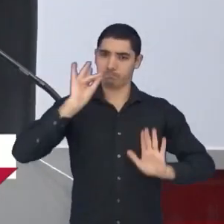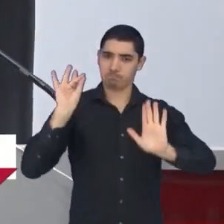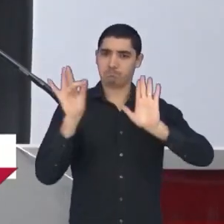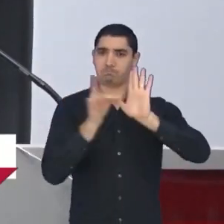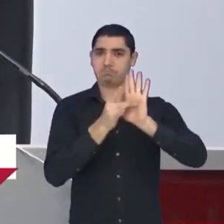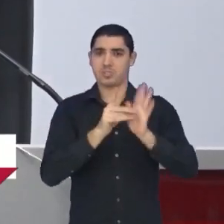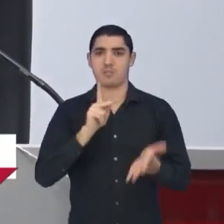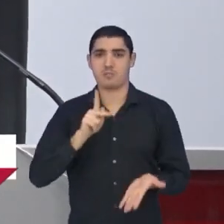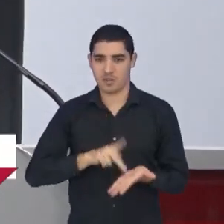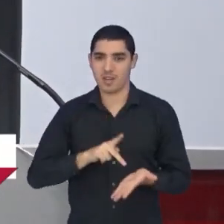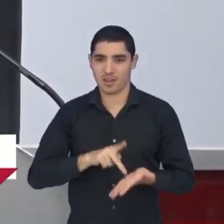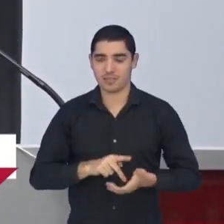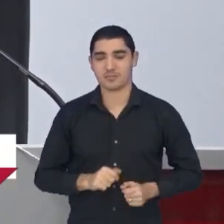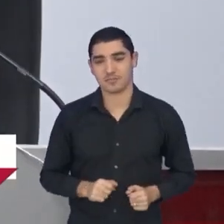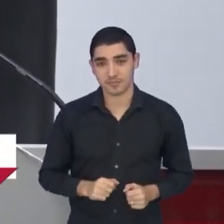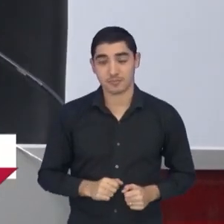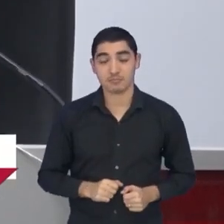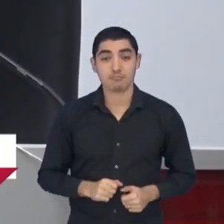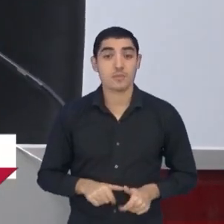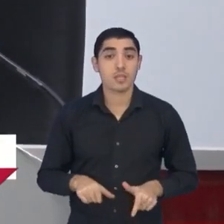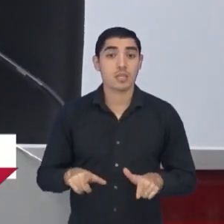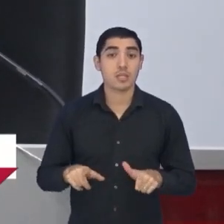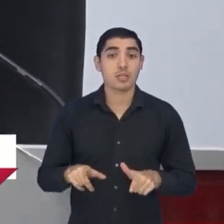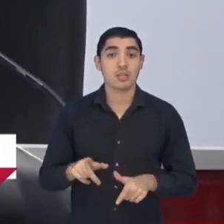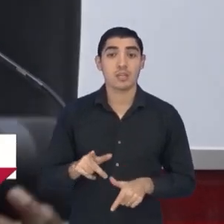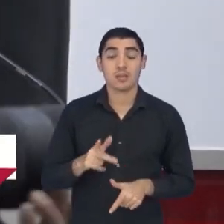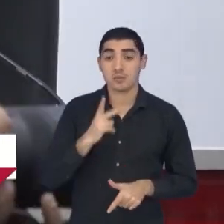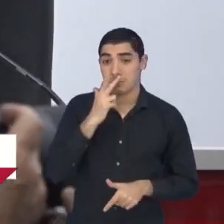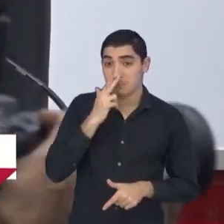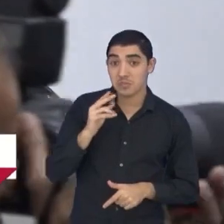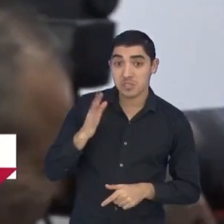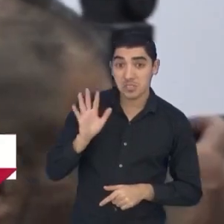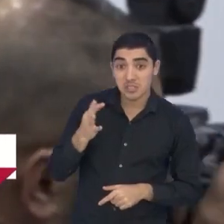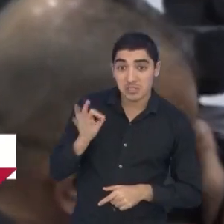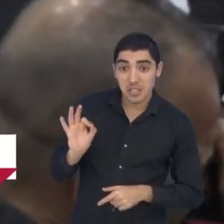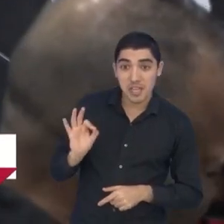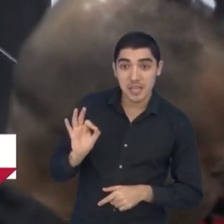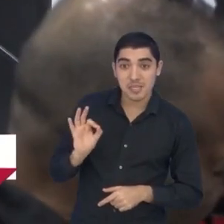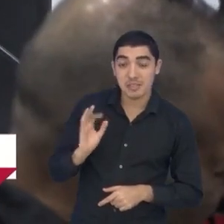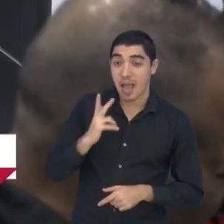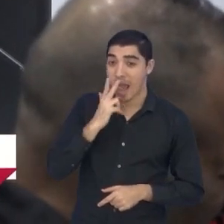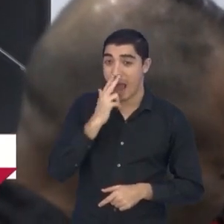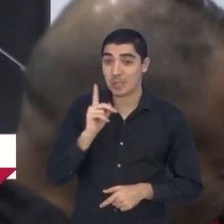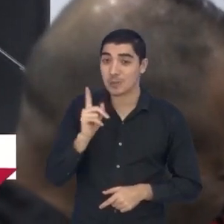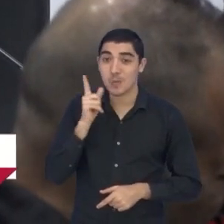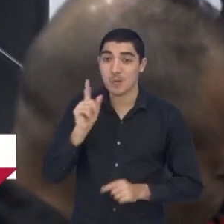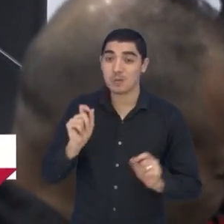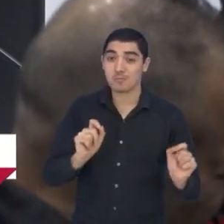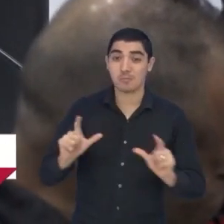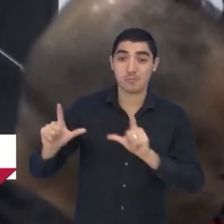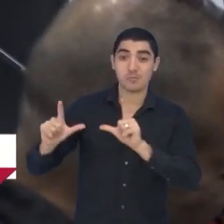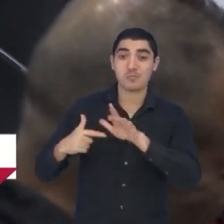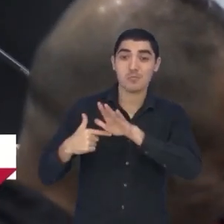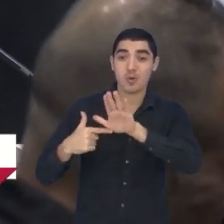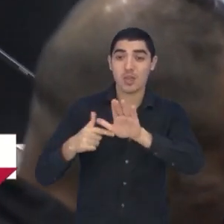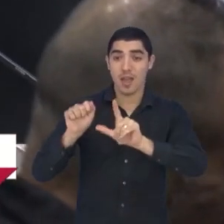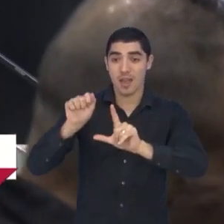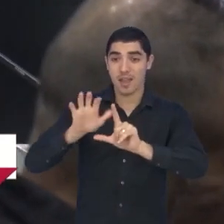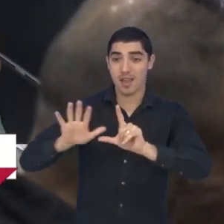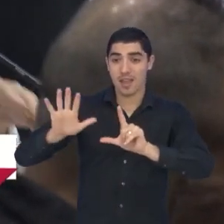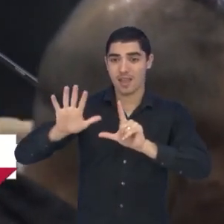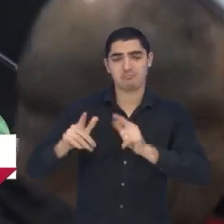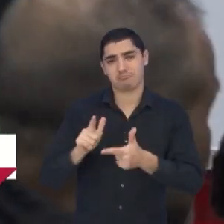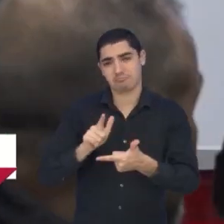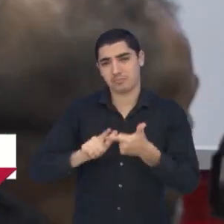eu só conferir se deu certo a nossa projeção acho que não e a nossa ideia era transmitir um QR Code aqui mas não tem problema eu